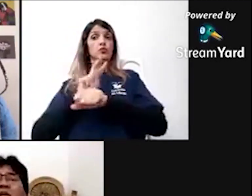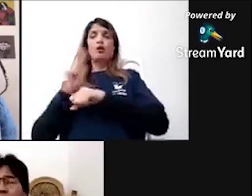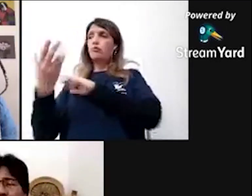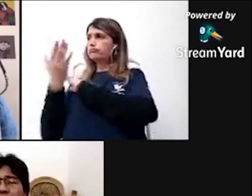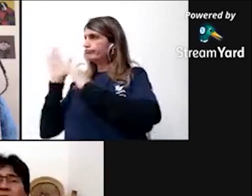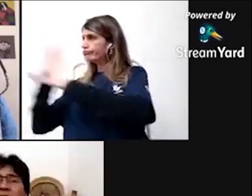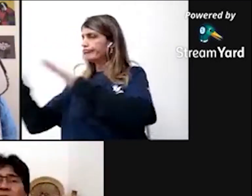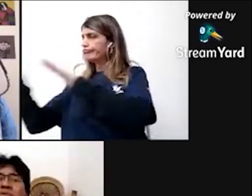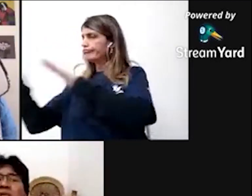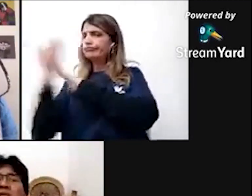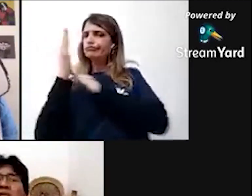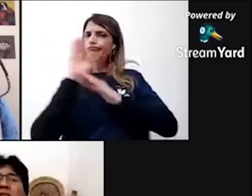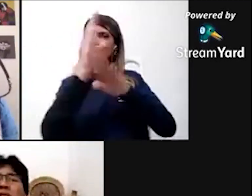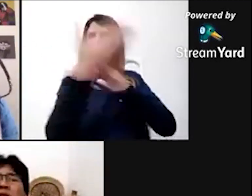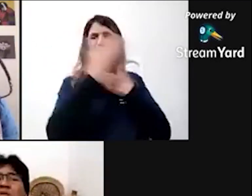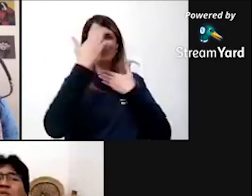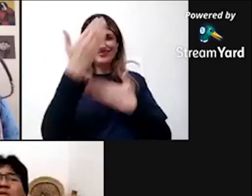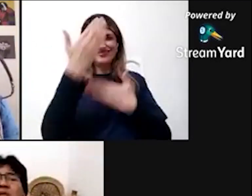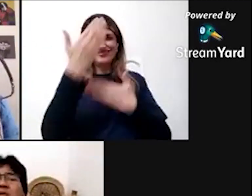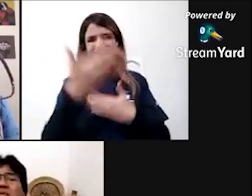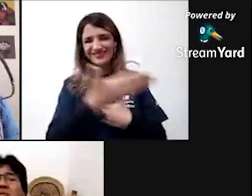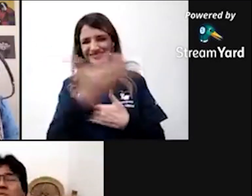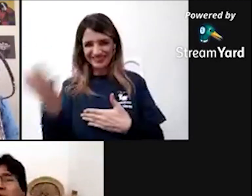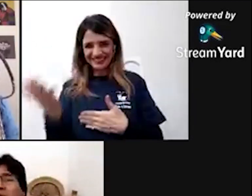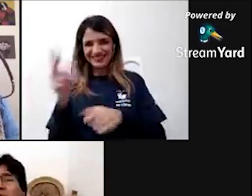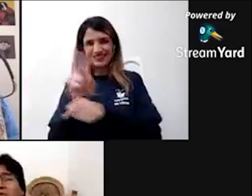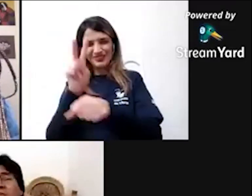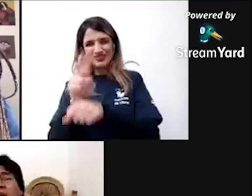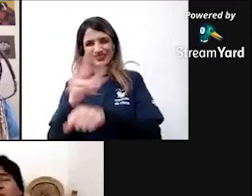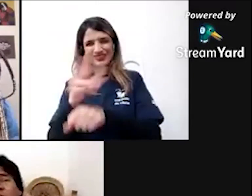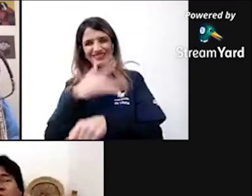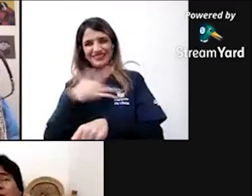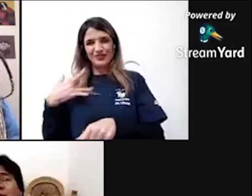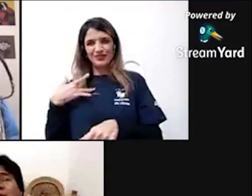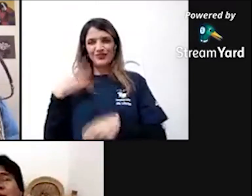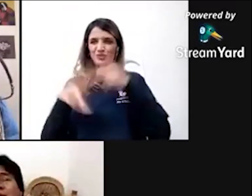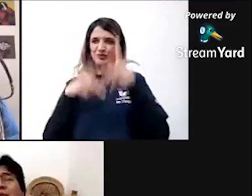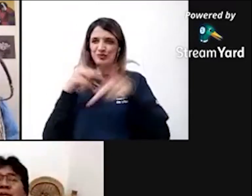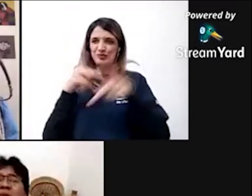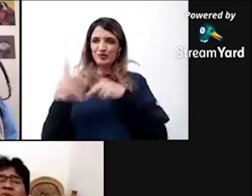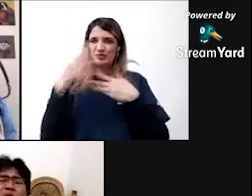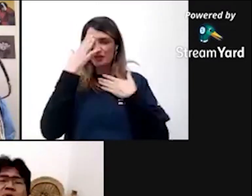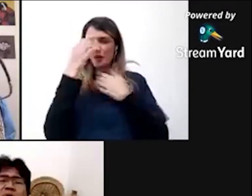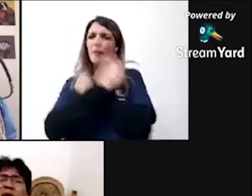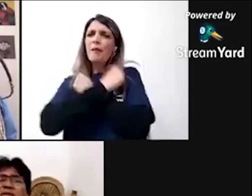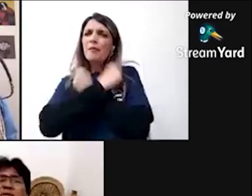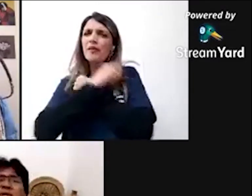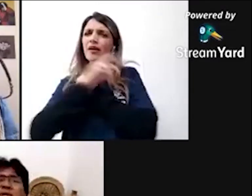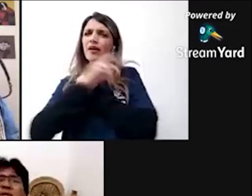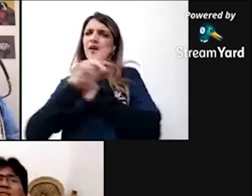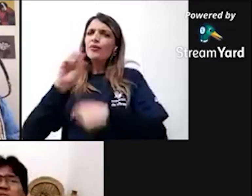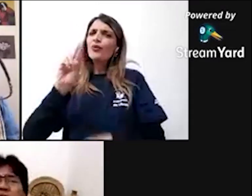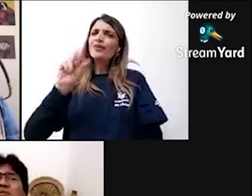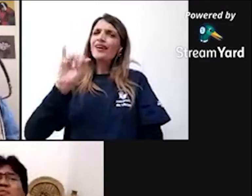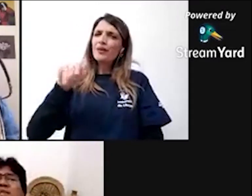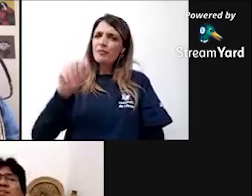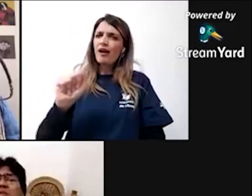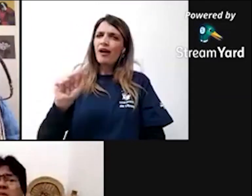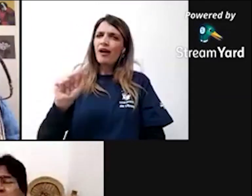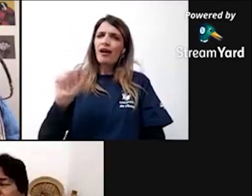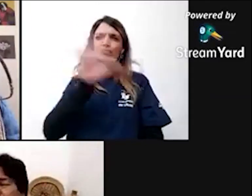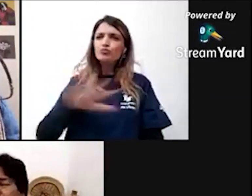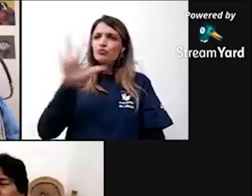obrigado a todos que cuidam da saúde dos povos. Um abraço para Roraima, para todos os estados e que vamos